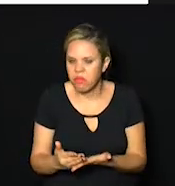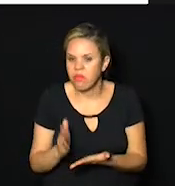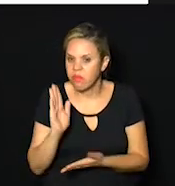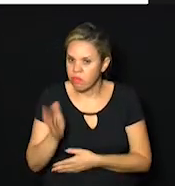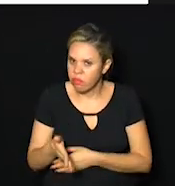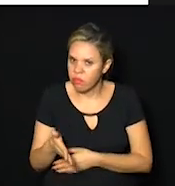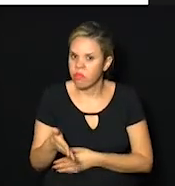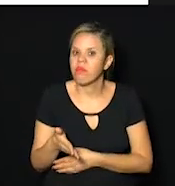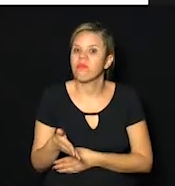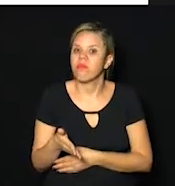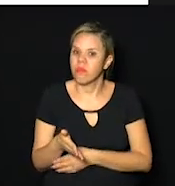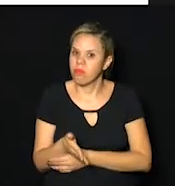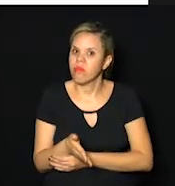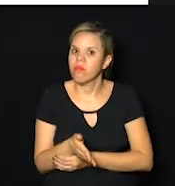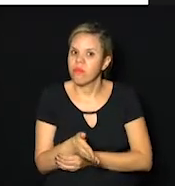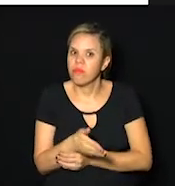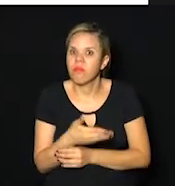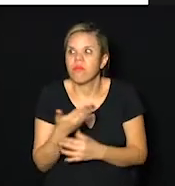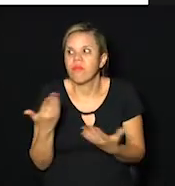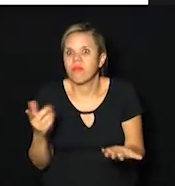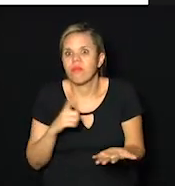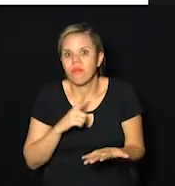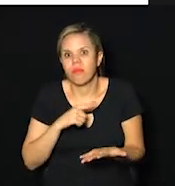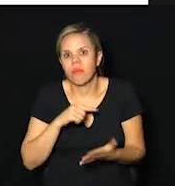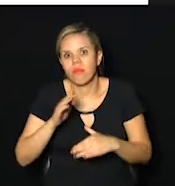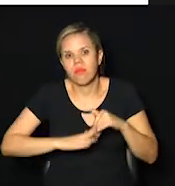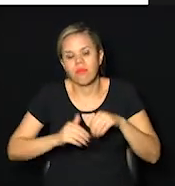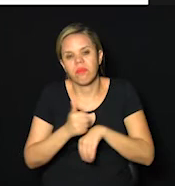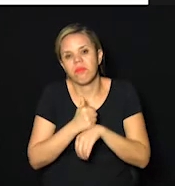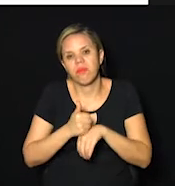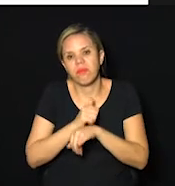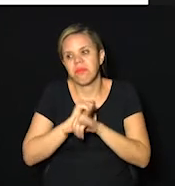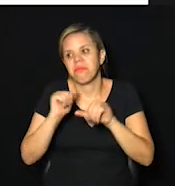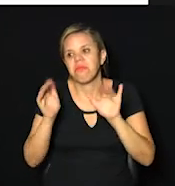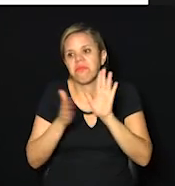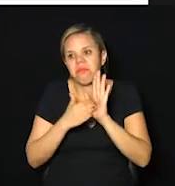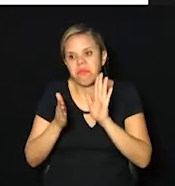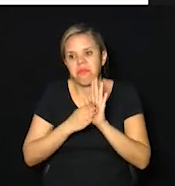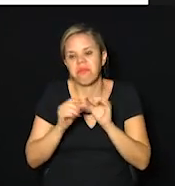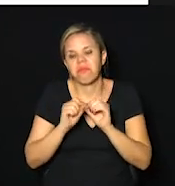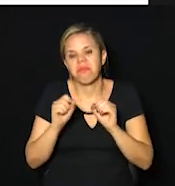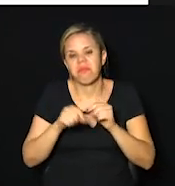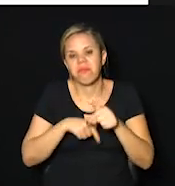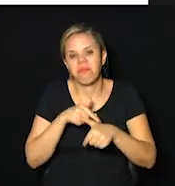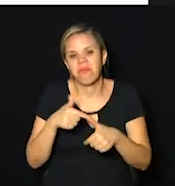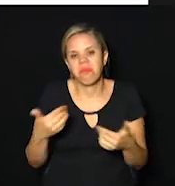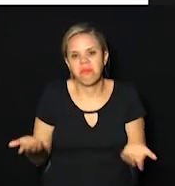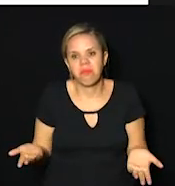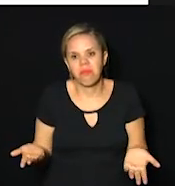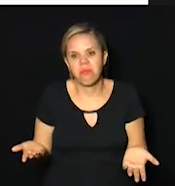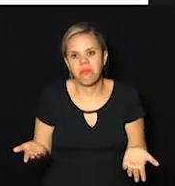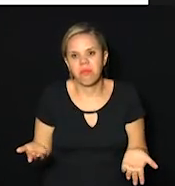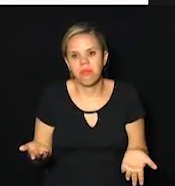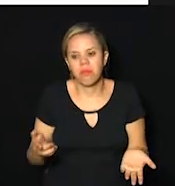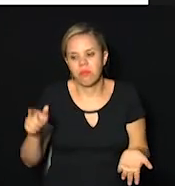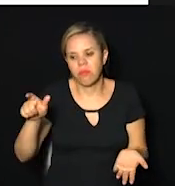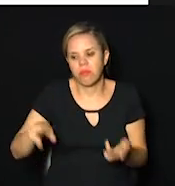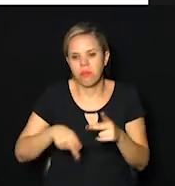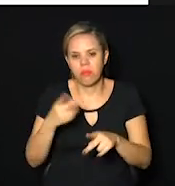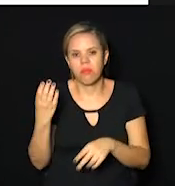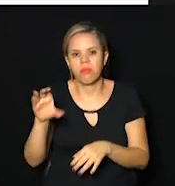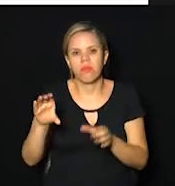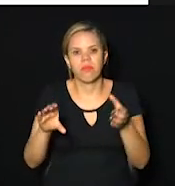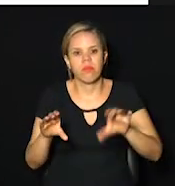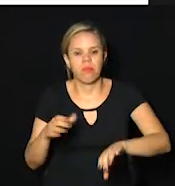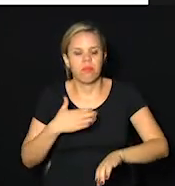já. Ah, mas eu tenho aqui um profissional de marketing que faz não sei o quê, o menino que faz uns posts para mim.